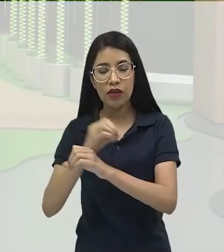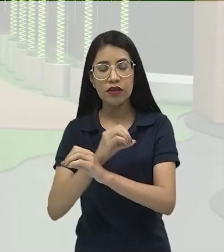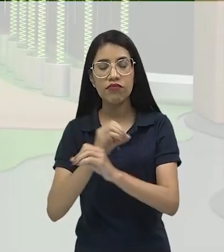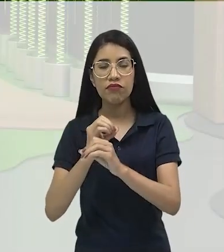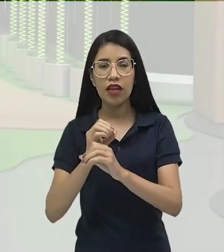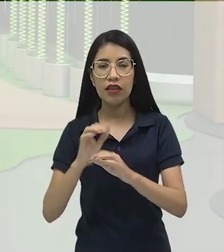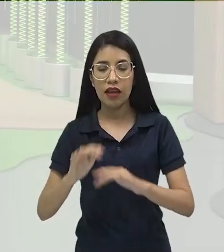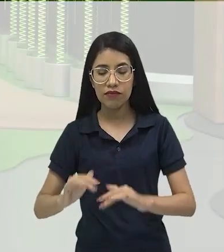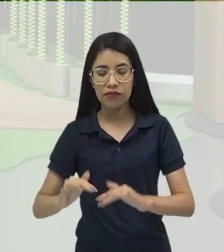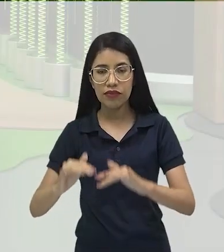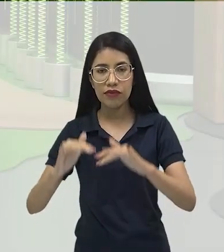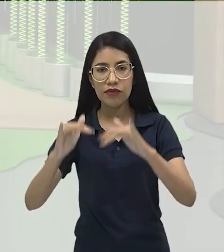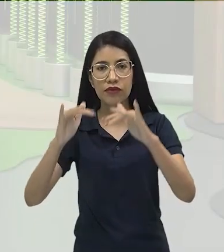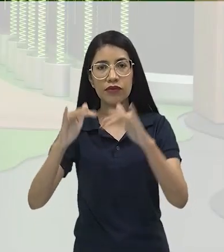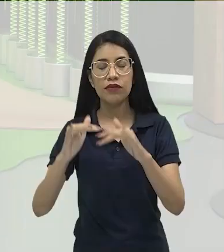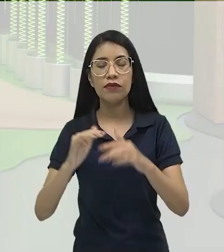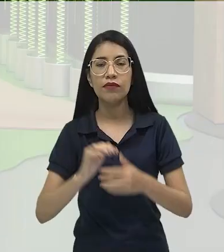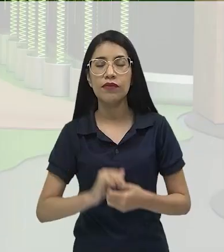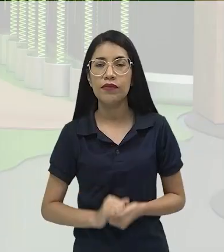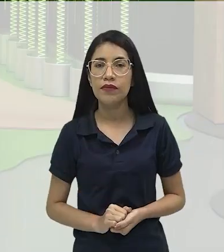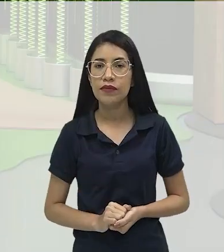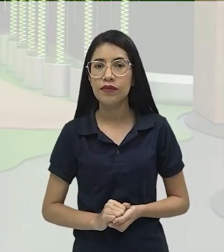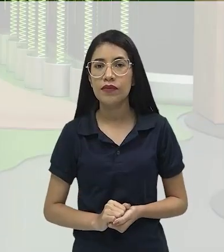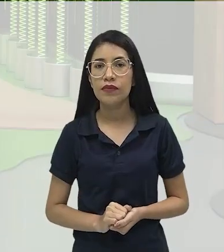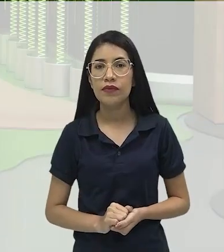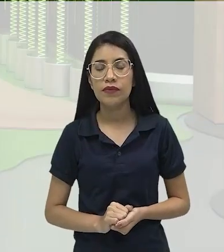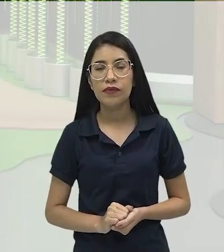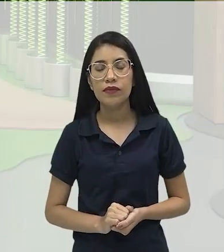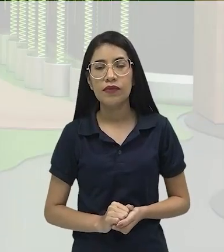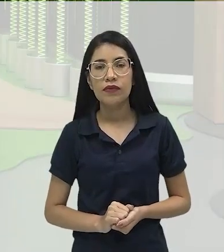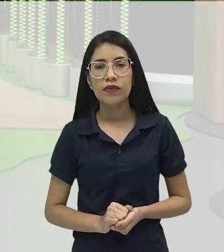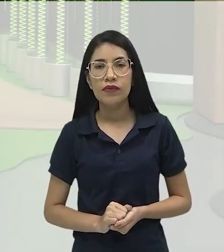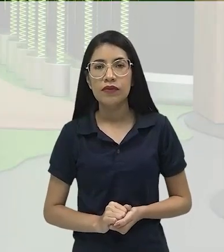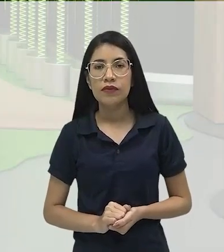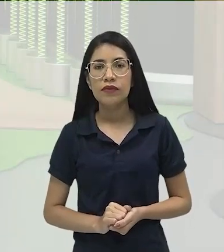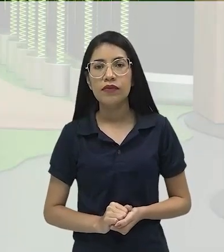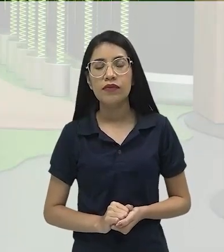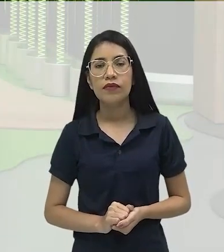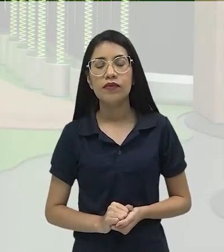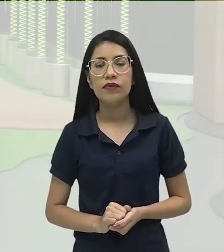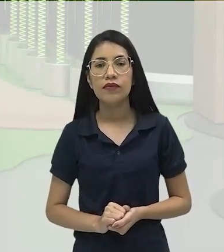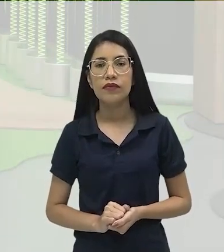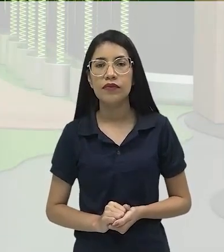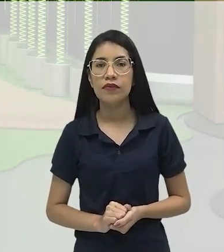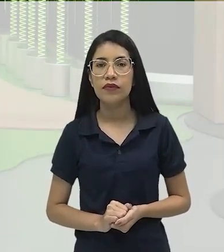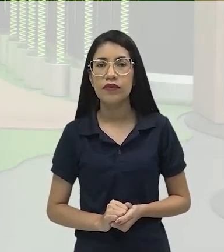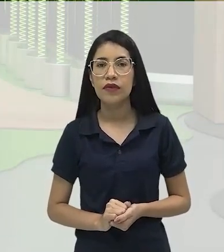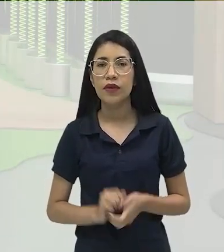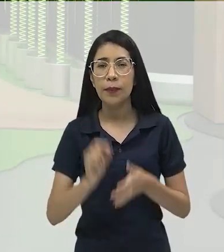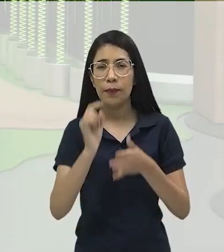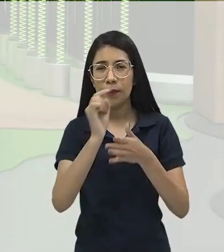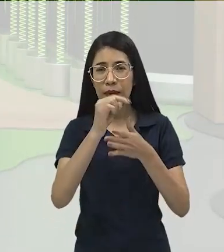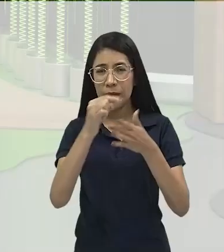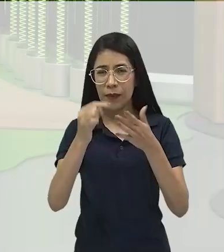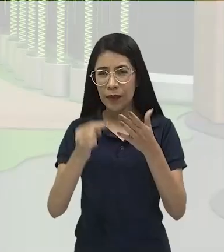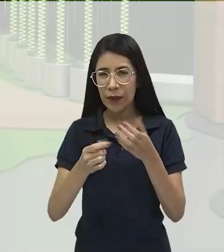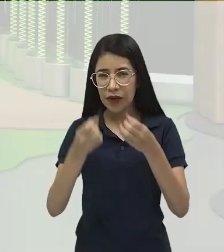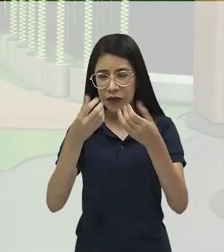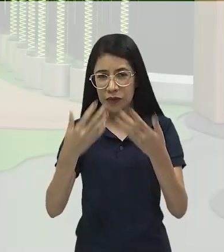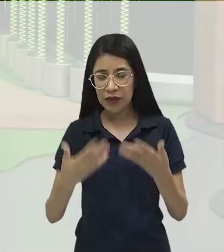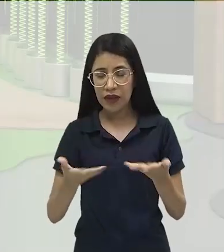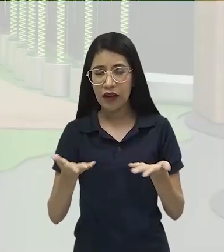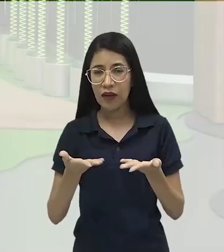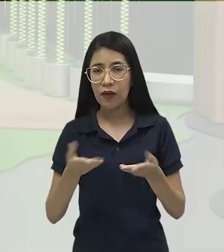conta desse degelo das calotas polares, das zonas mais frias. Tudo isso que eu estou falando, gente,